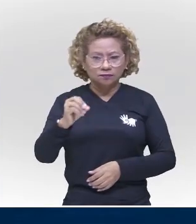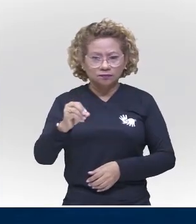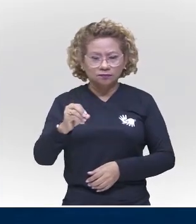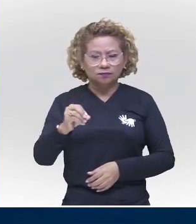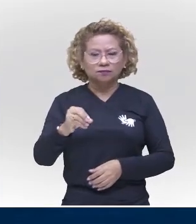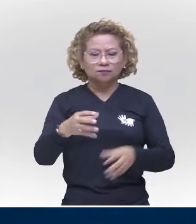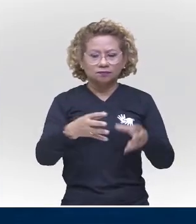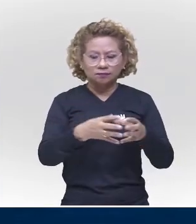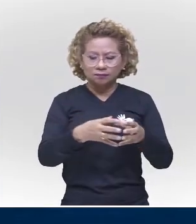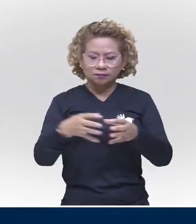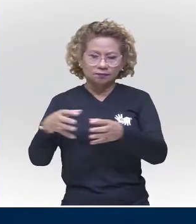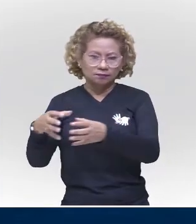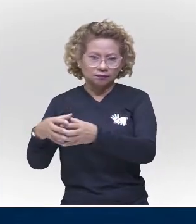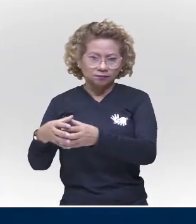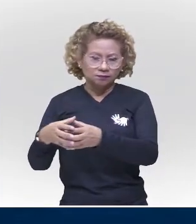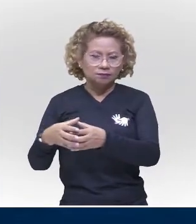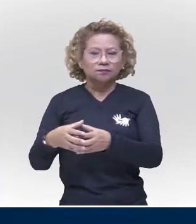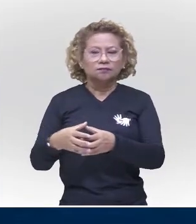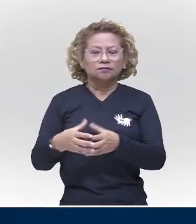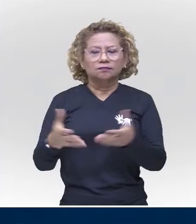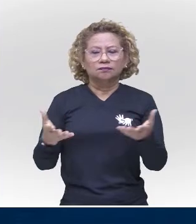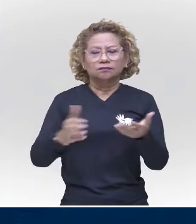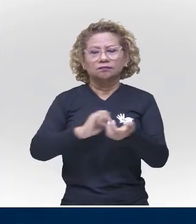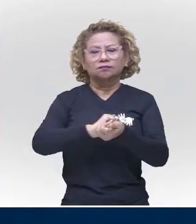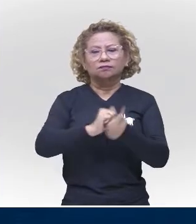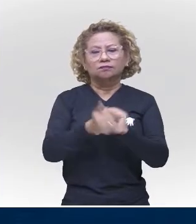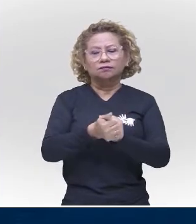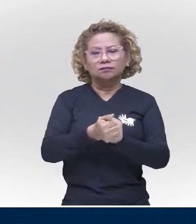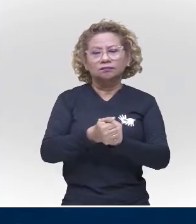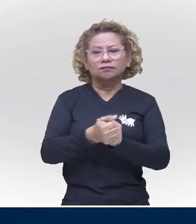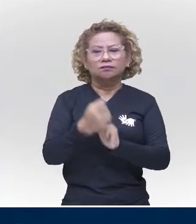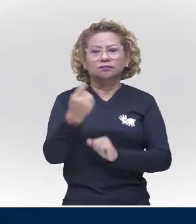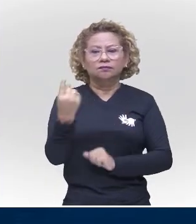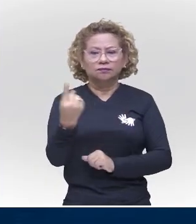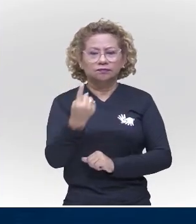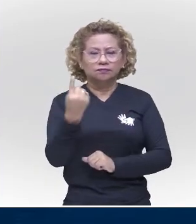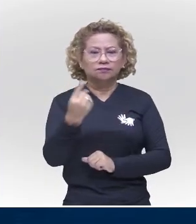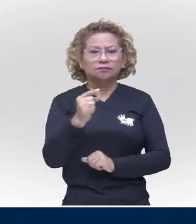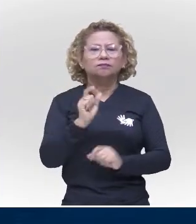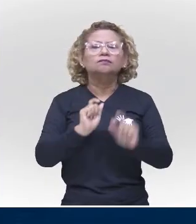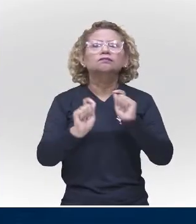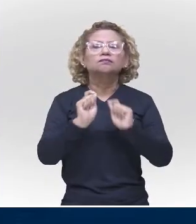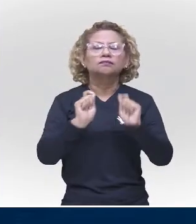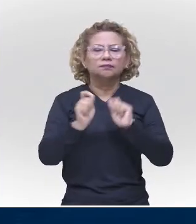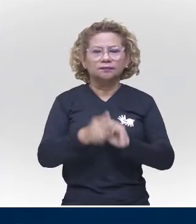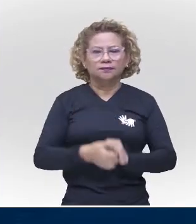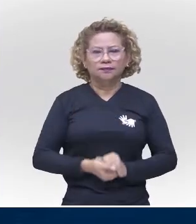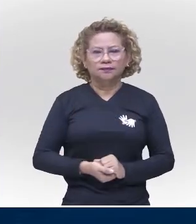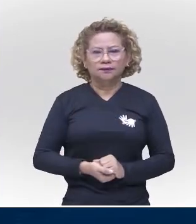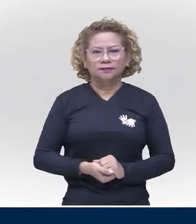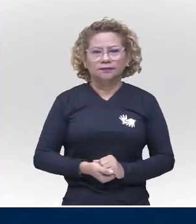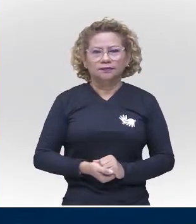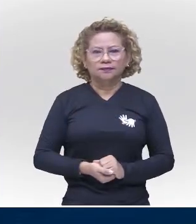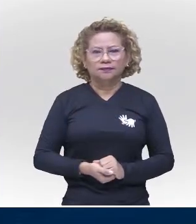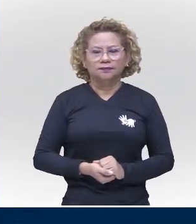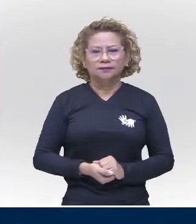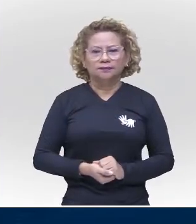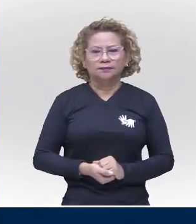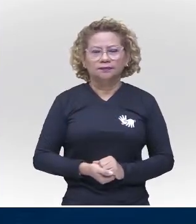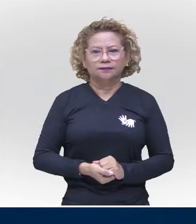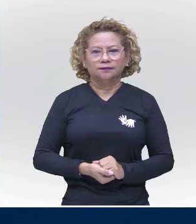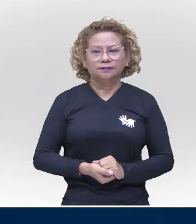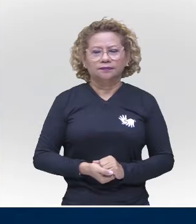ao outro, o esporte individual é o quê? Vamos ver? Então, o esporte individual, a